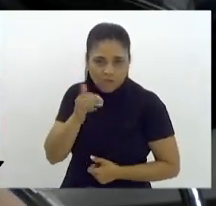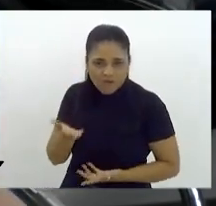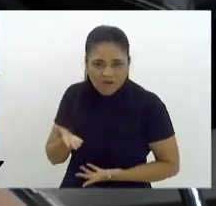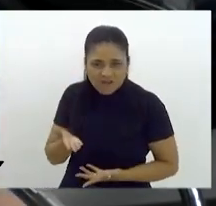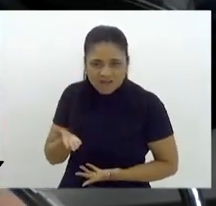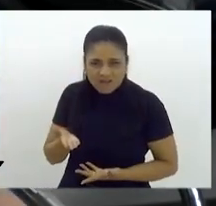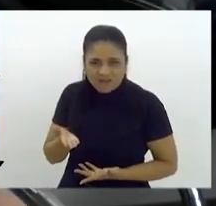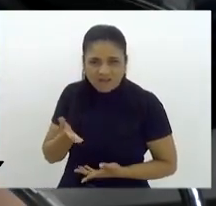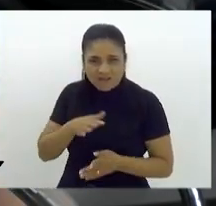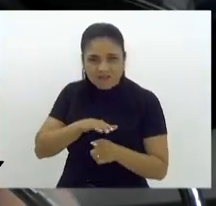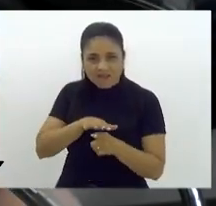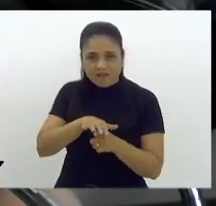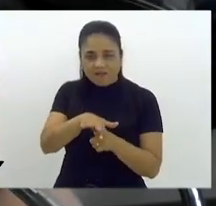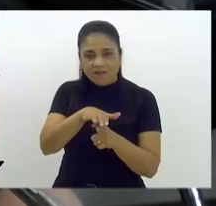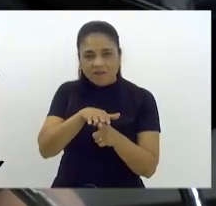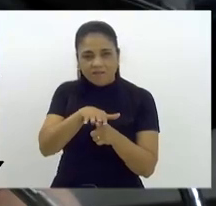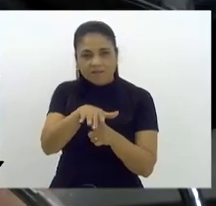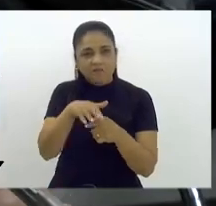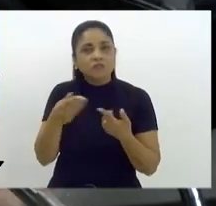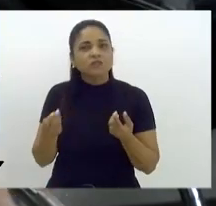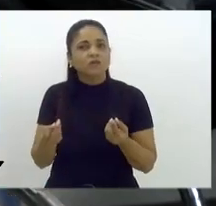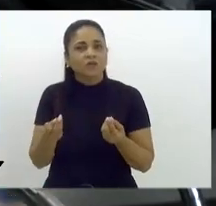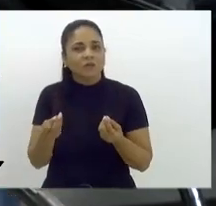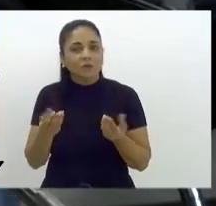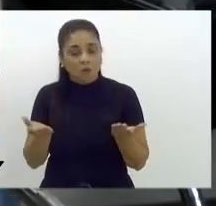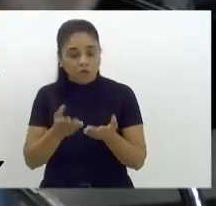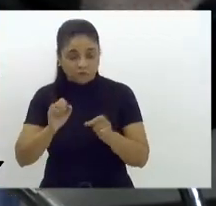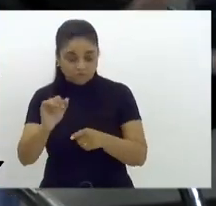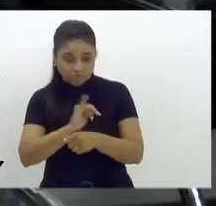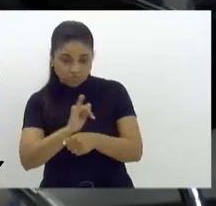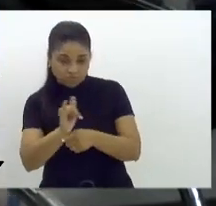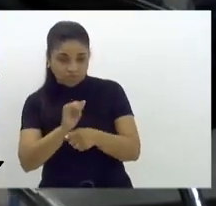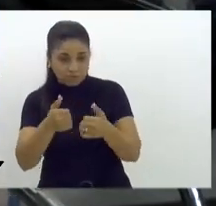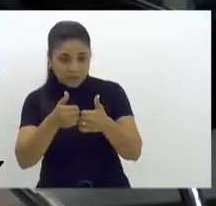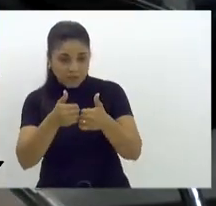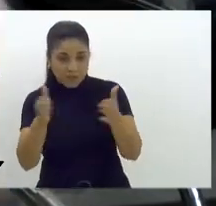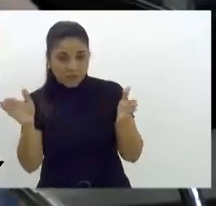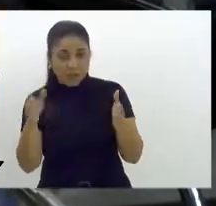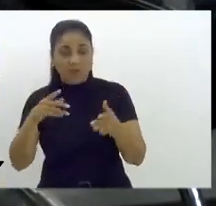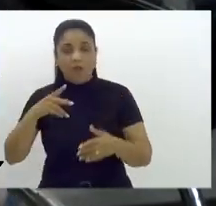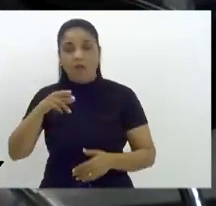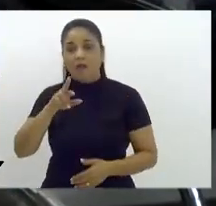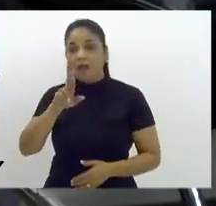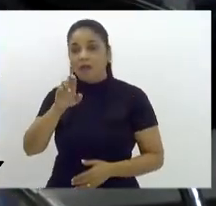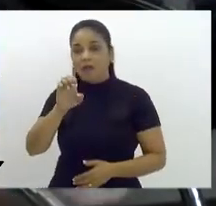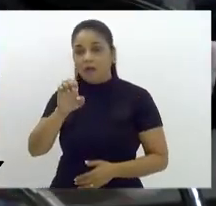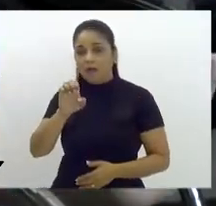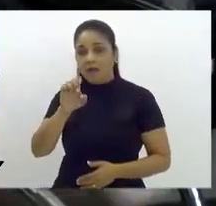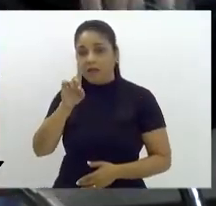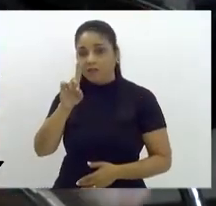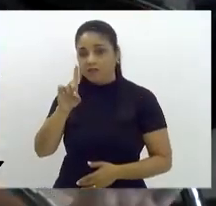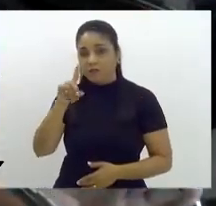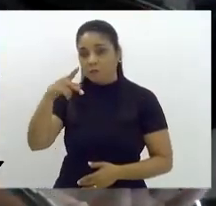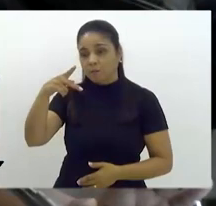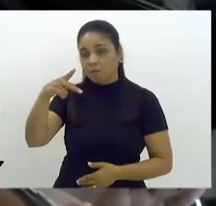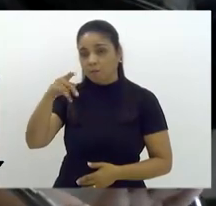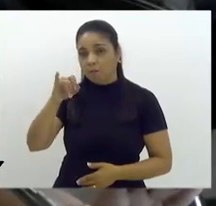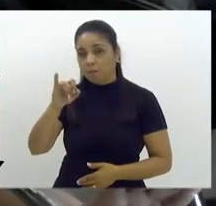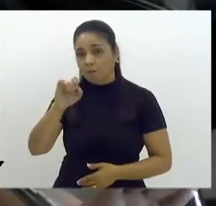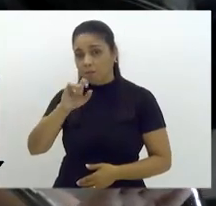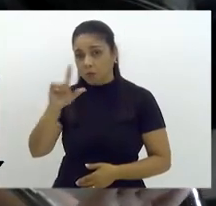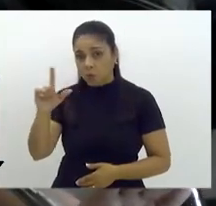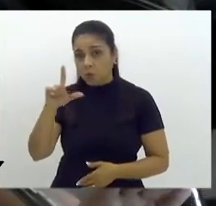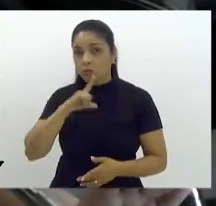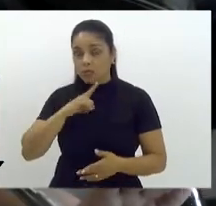que muitas vezes não tem uma vítima direcionada você abre agora no YouTube qualquer um que digitar headpiu tem uma infinidade de conteúdo